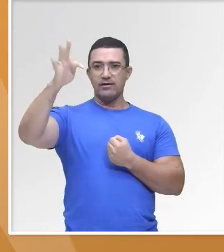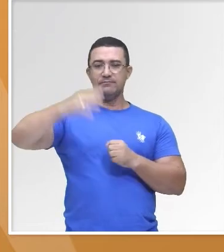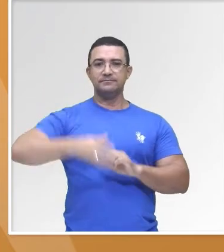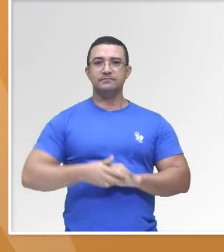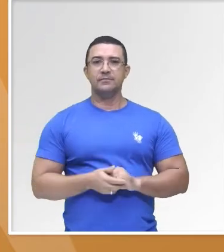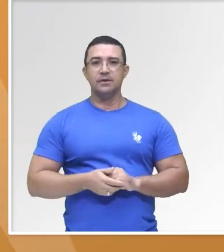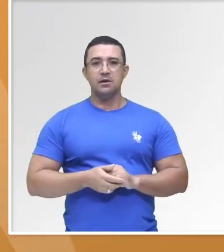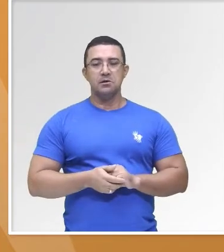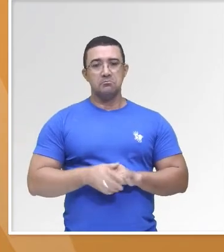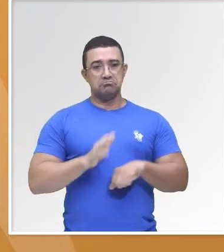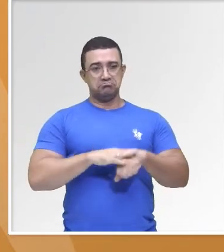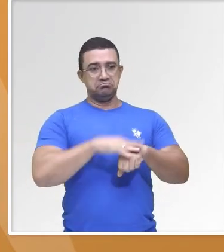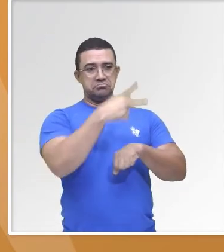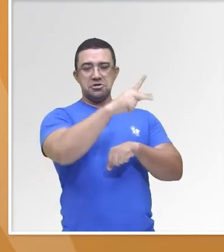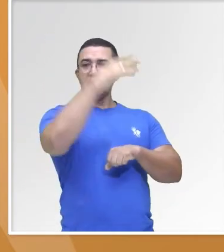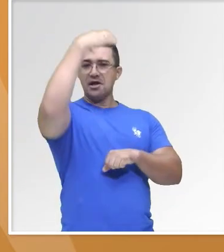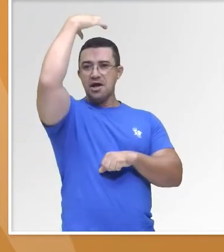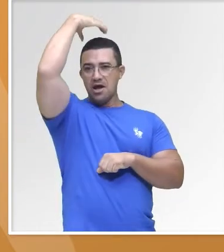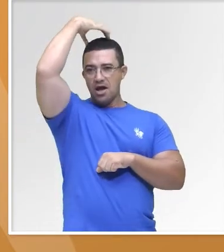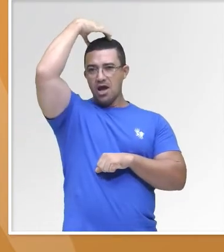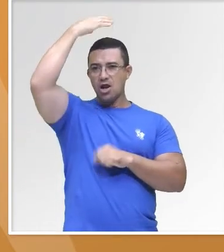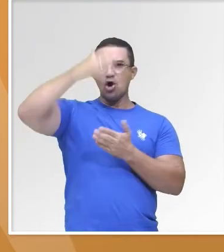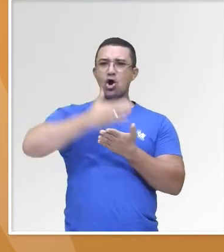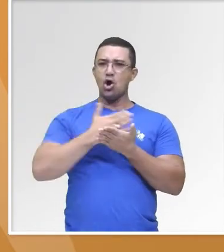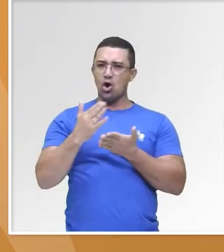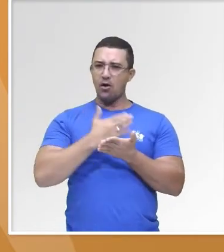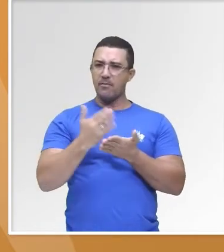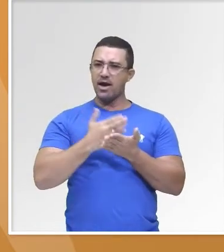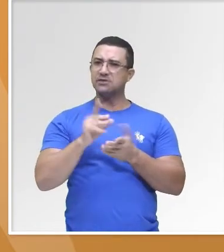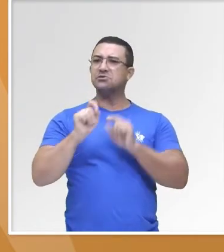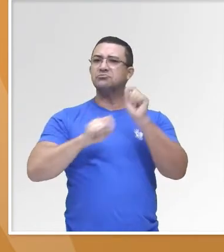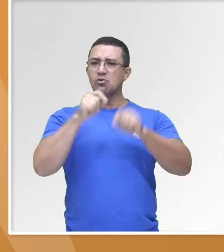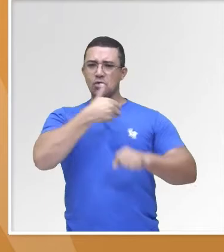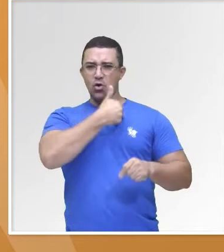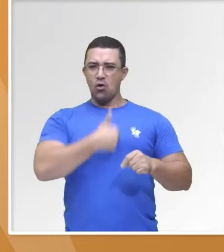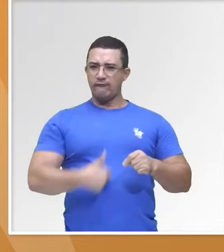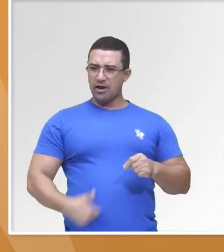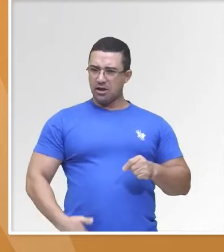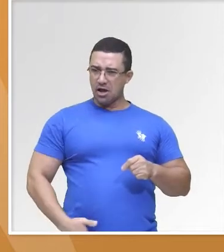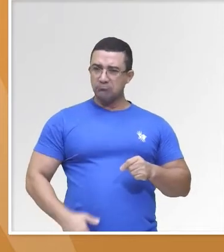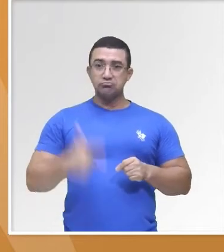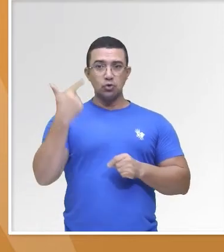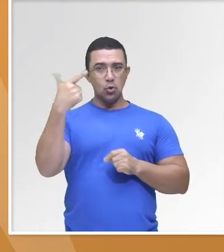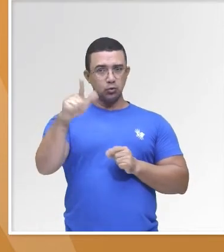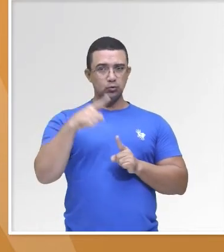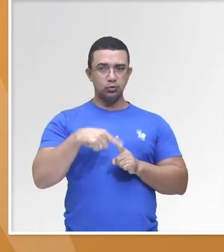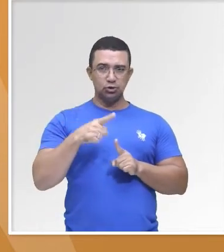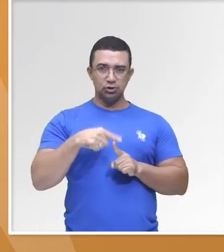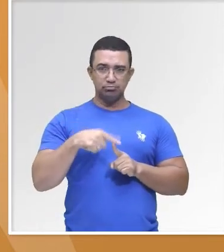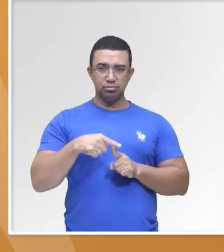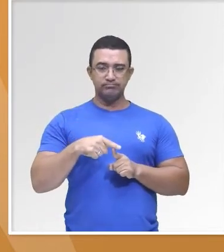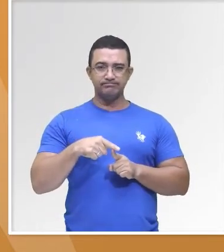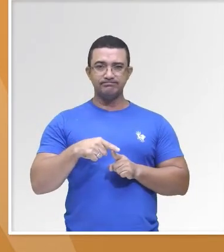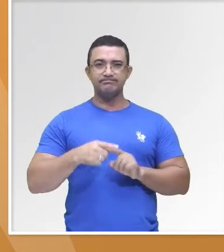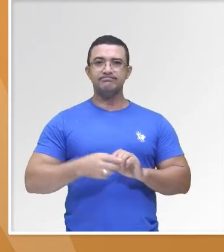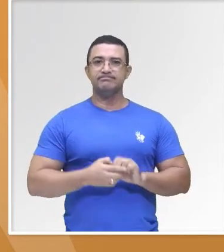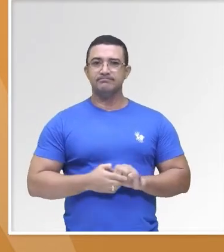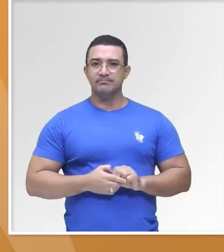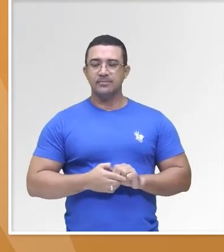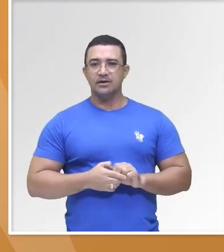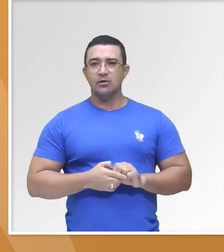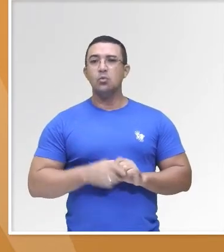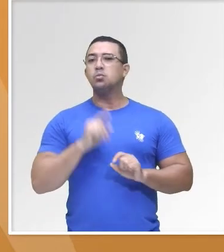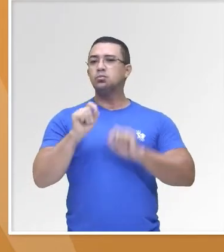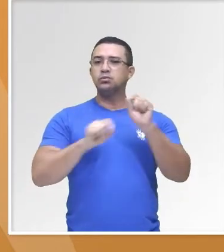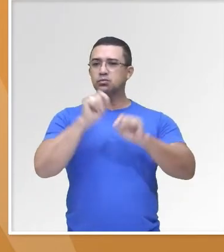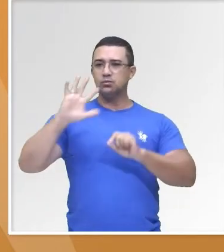serem reis, eles vão começar a governar de outra forma. Ou seja, de alguma